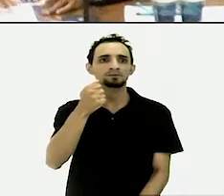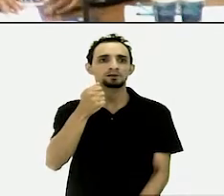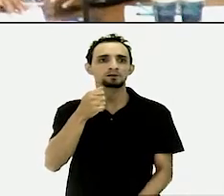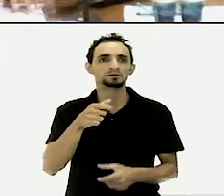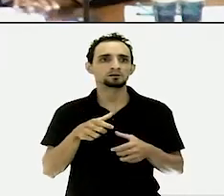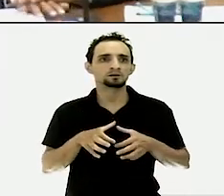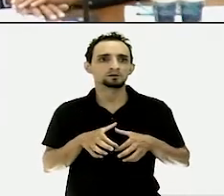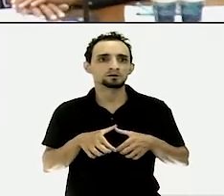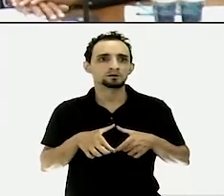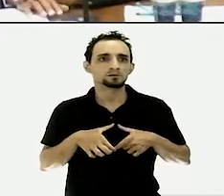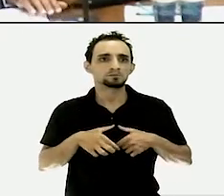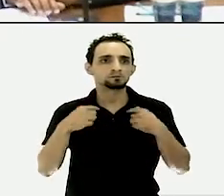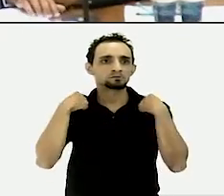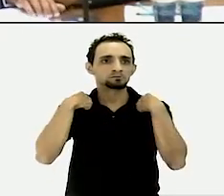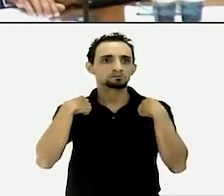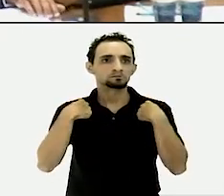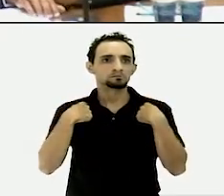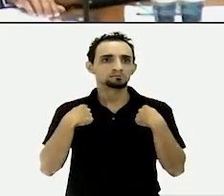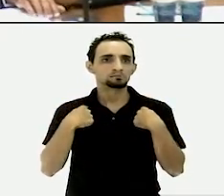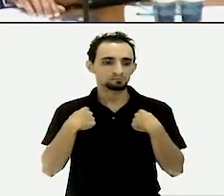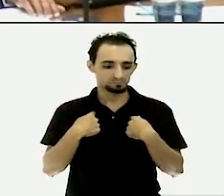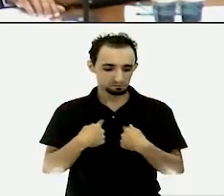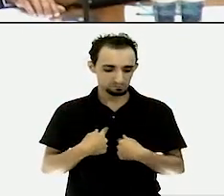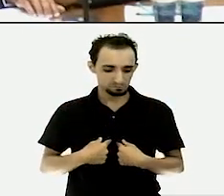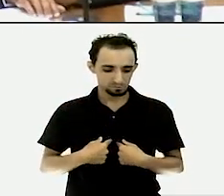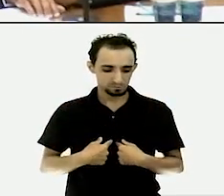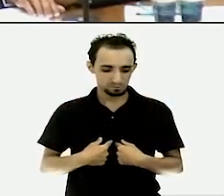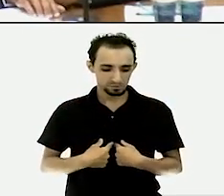Jessé Lopes, do PSL de Santa Catarina,